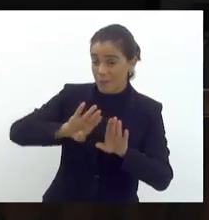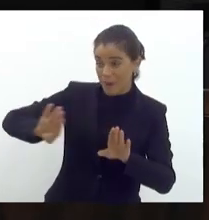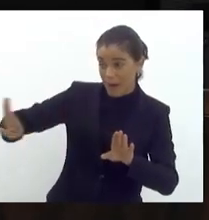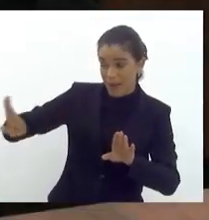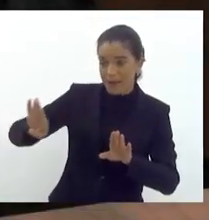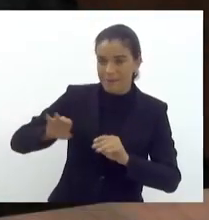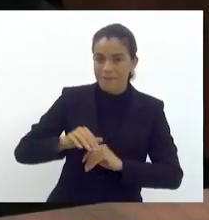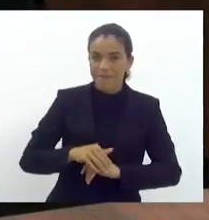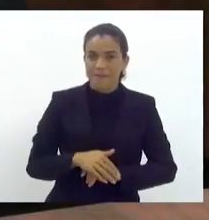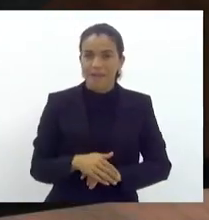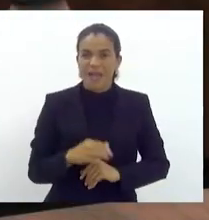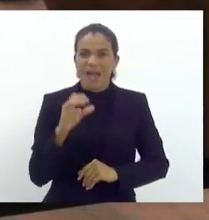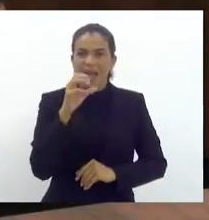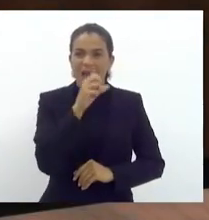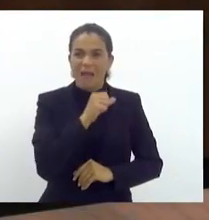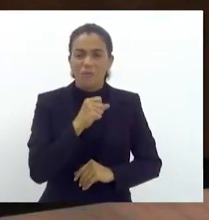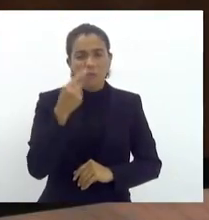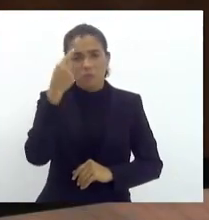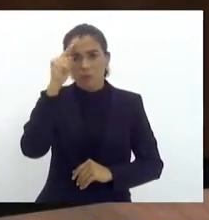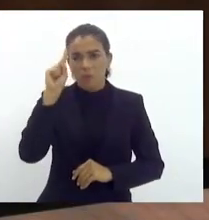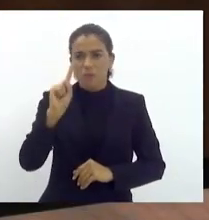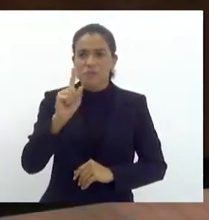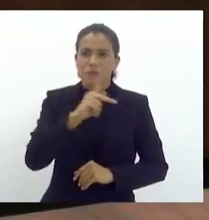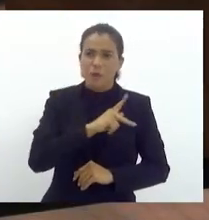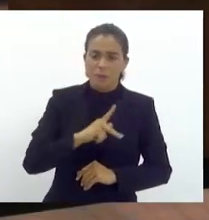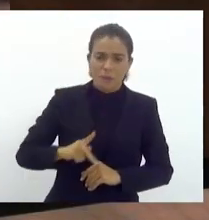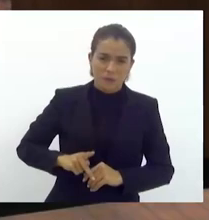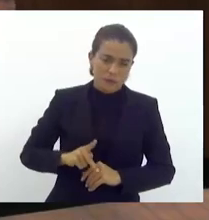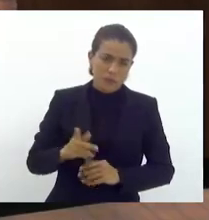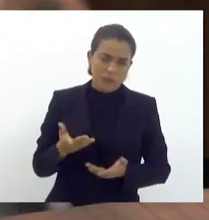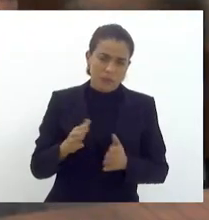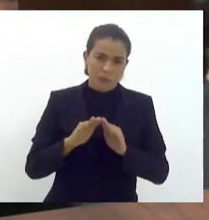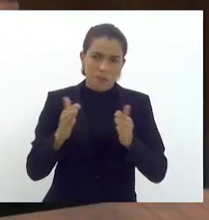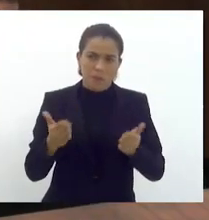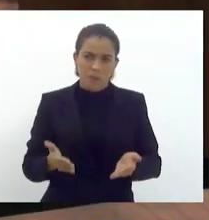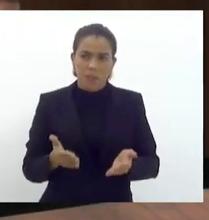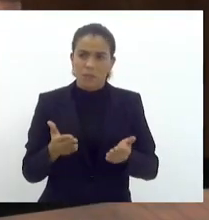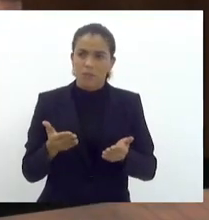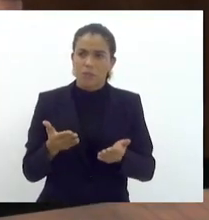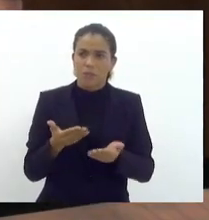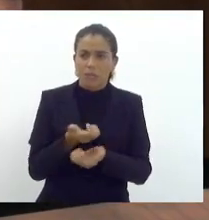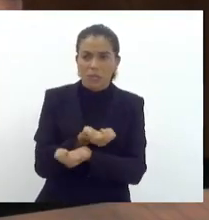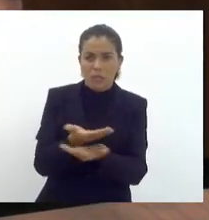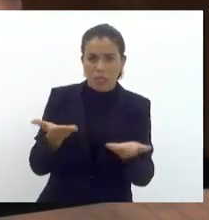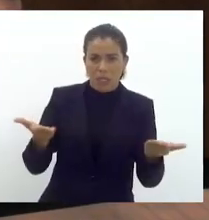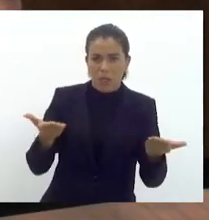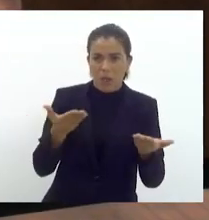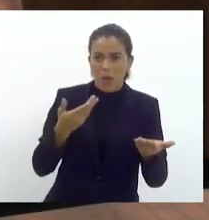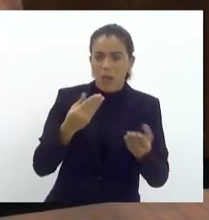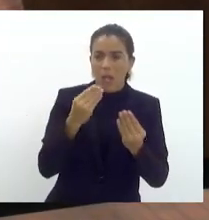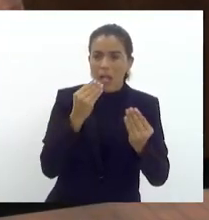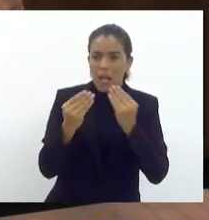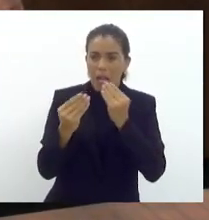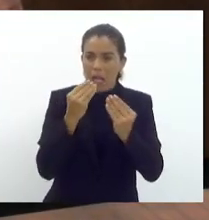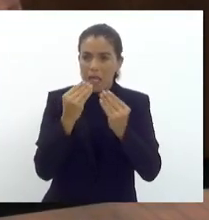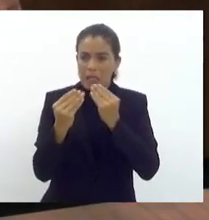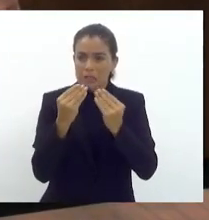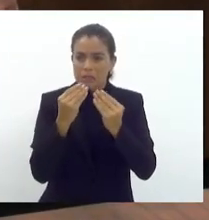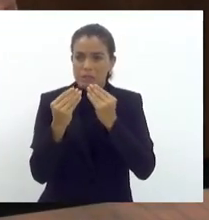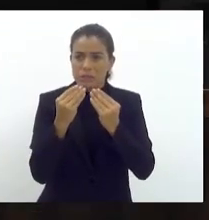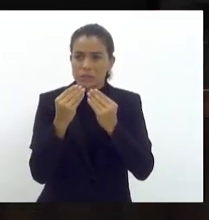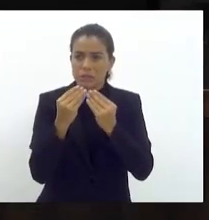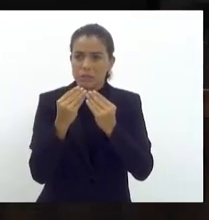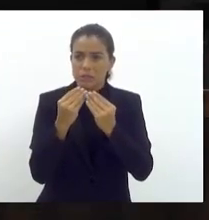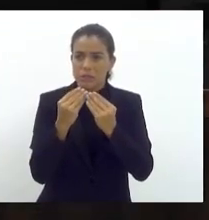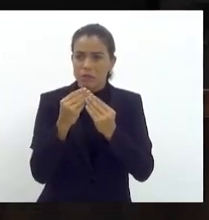pela ordem rapidamente Presidente eu não sei se foi a presidência da mesa Quem promoveu o lanche agora foi vossa excelência o povo Deputado Val